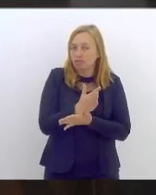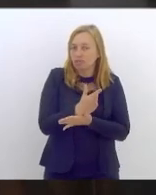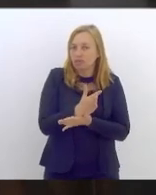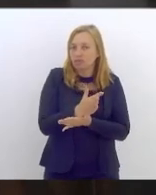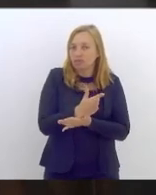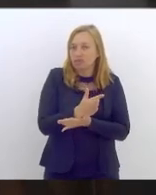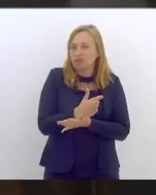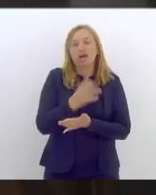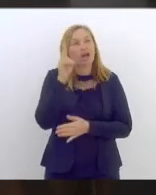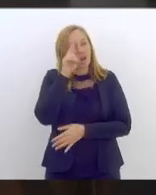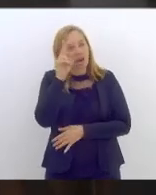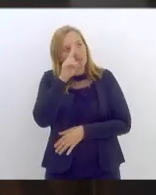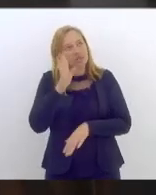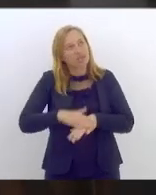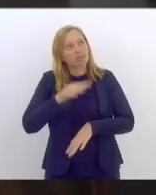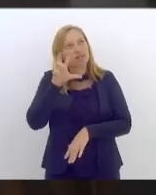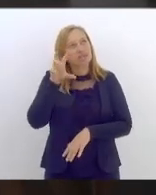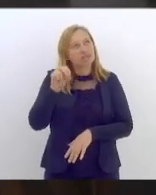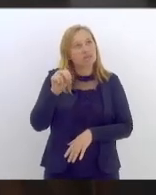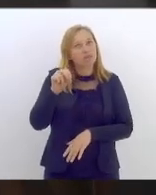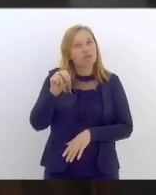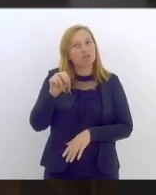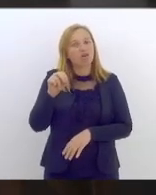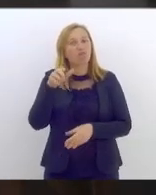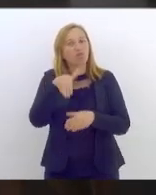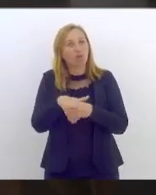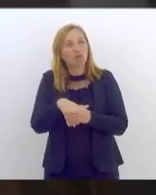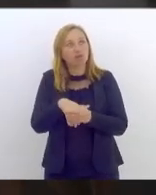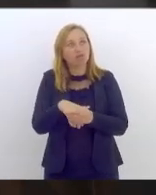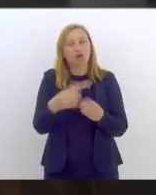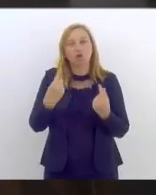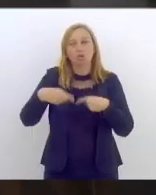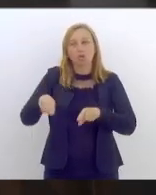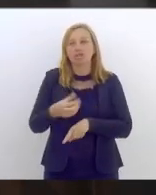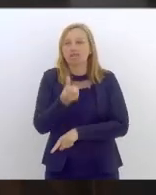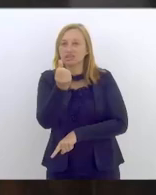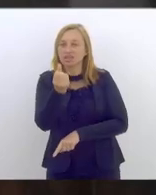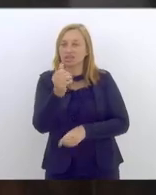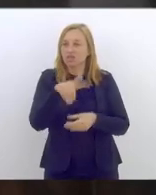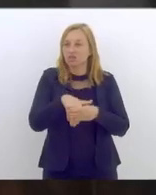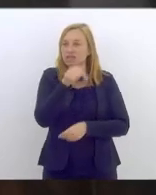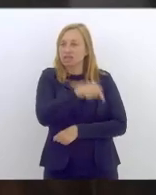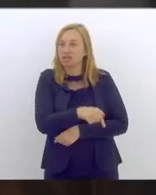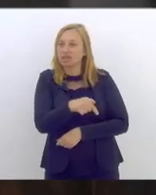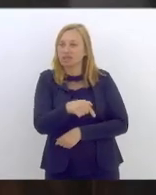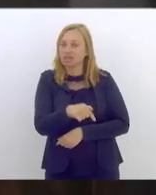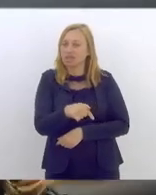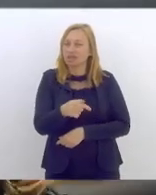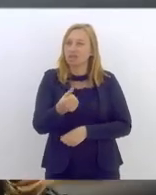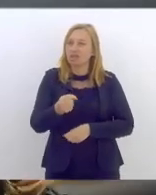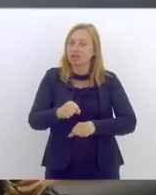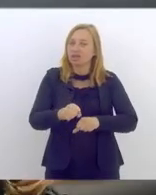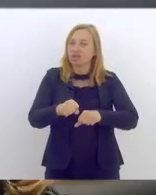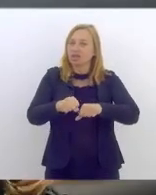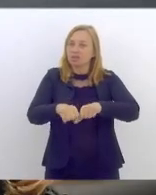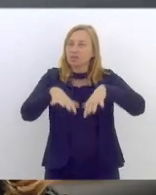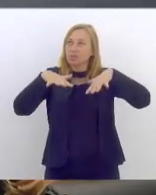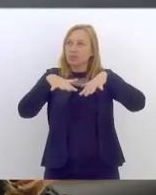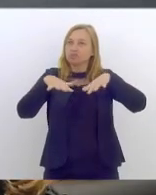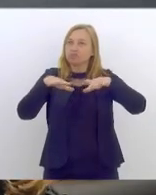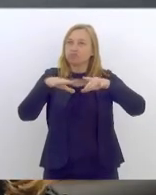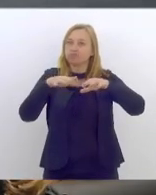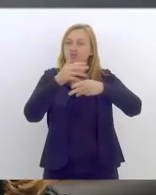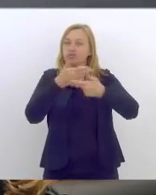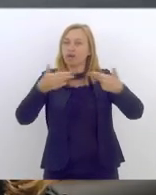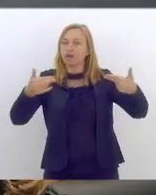lembro que tínhamos mais de 50 votos contra seis votos aqui e uma parcela da galeria tava vaiando